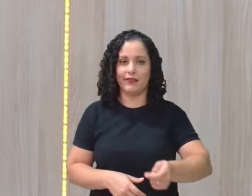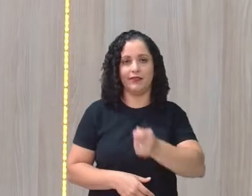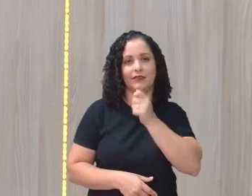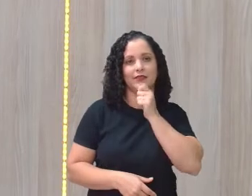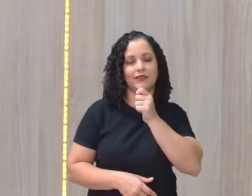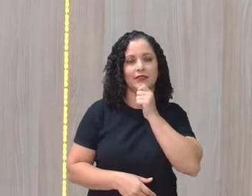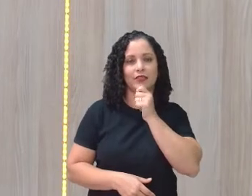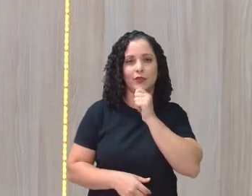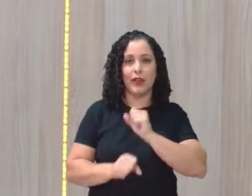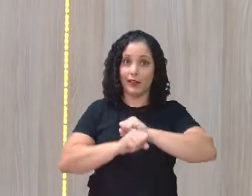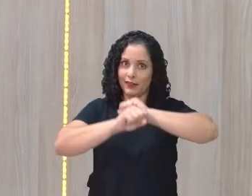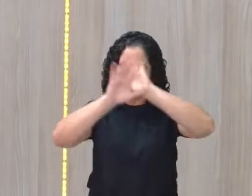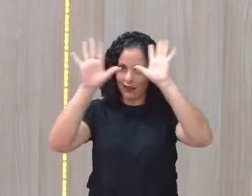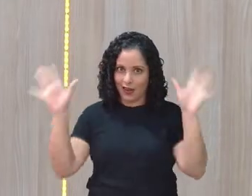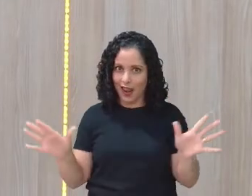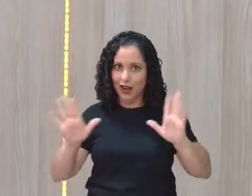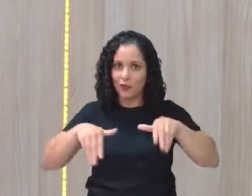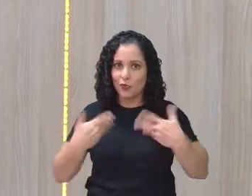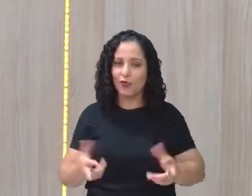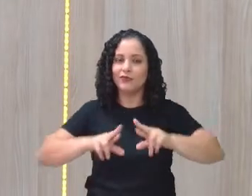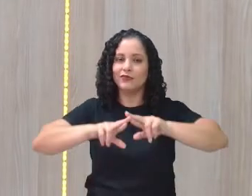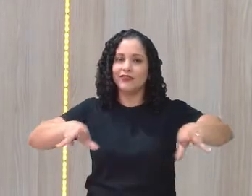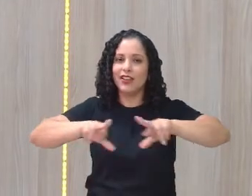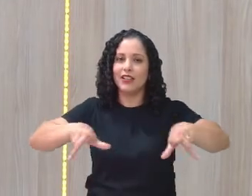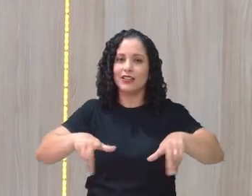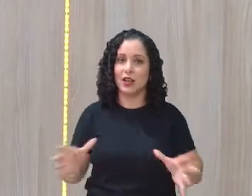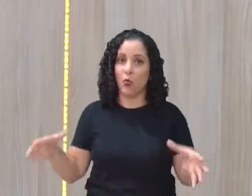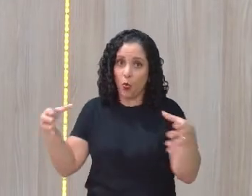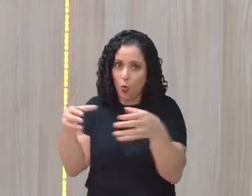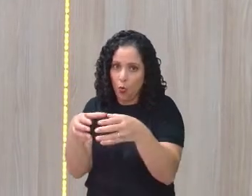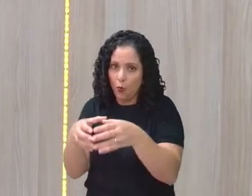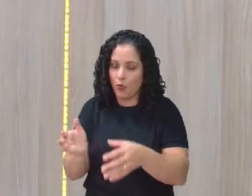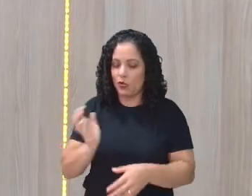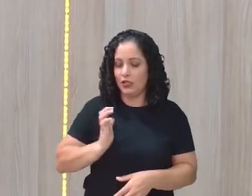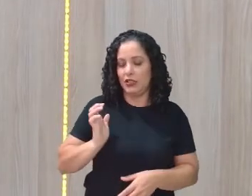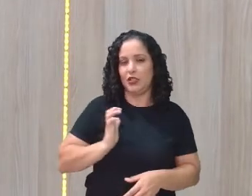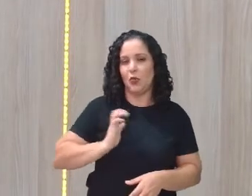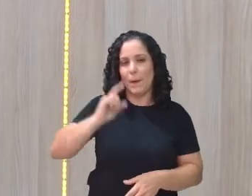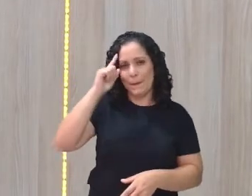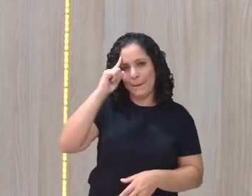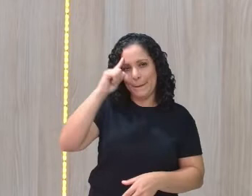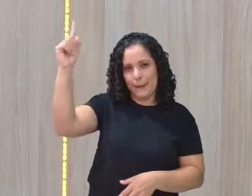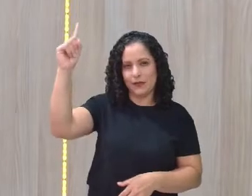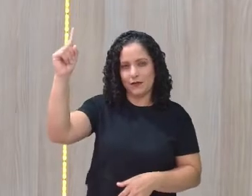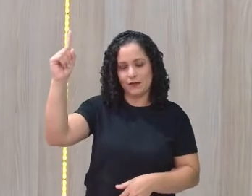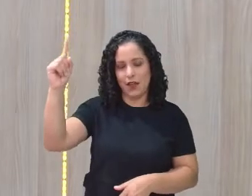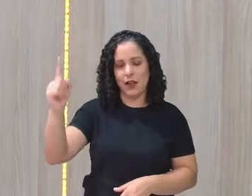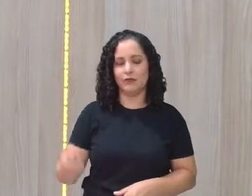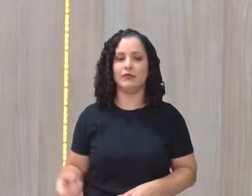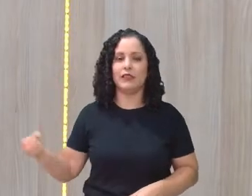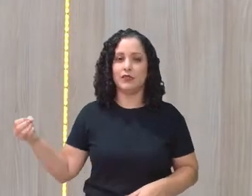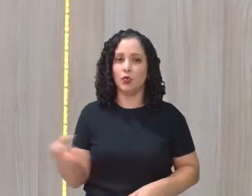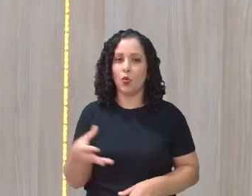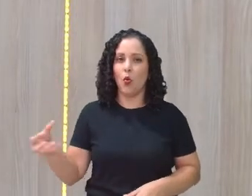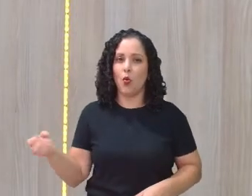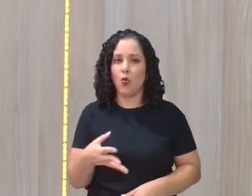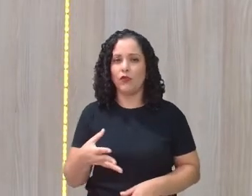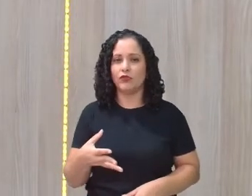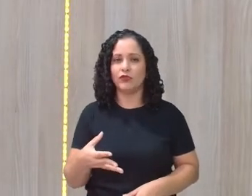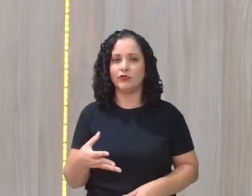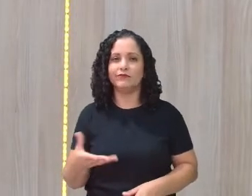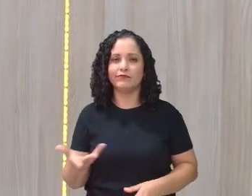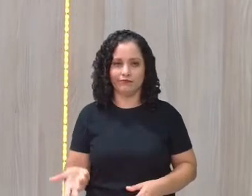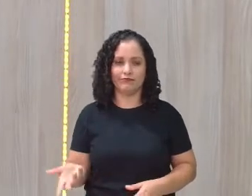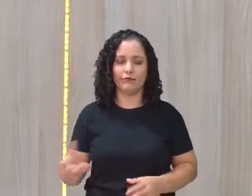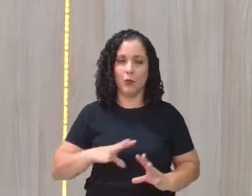clara essas diferenças. Era a burguesia que estava pensando nesse novo mundo possível,